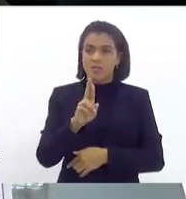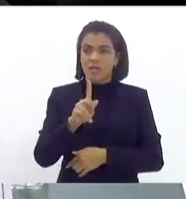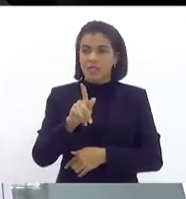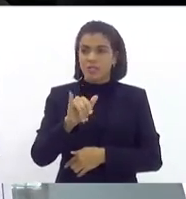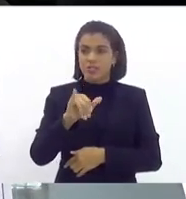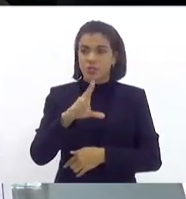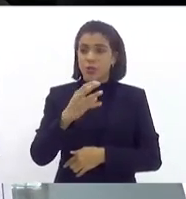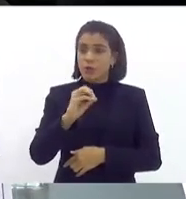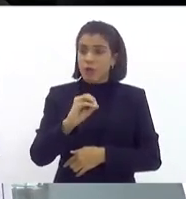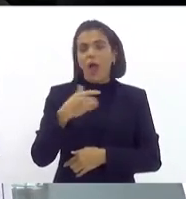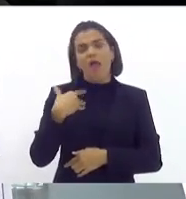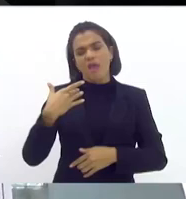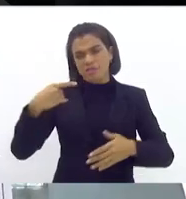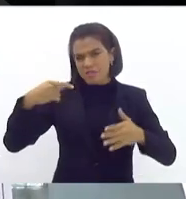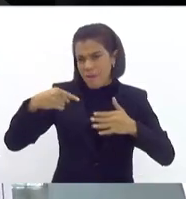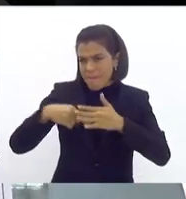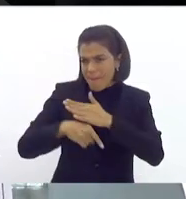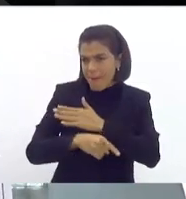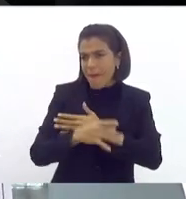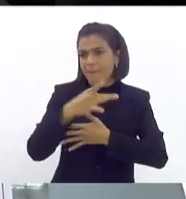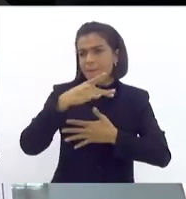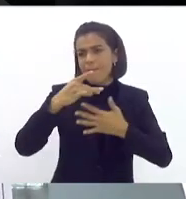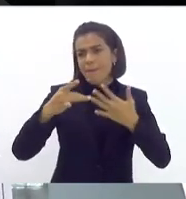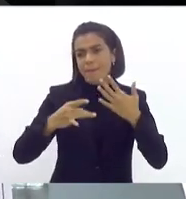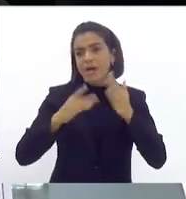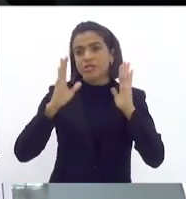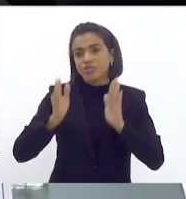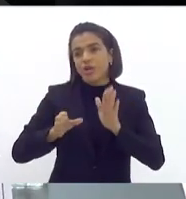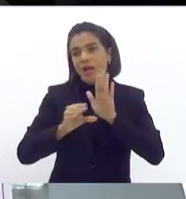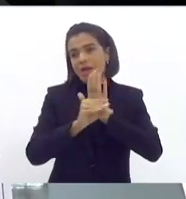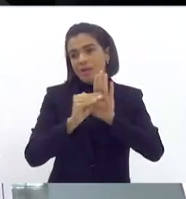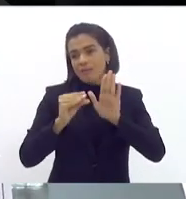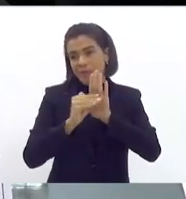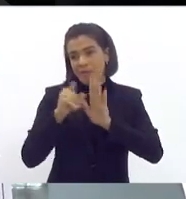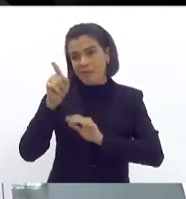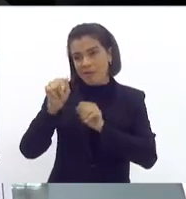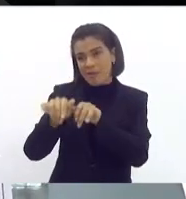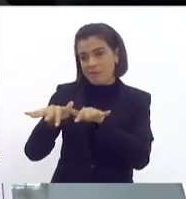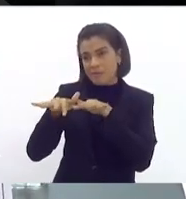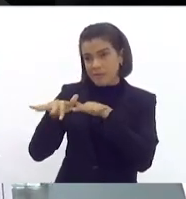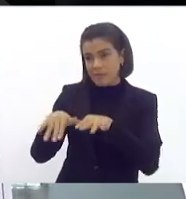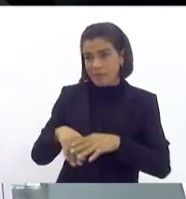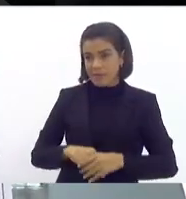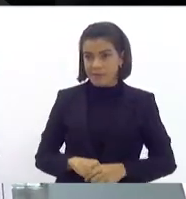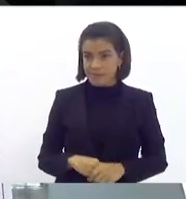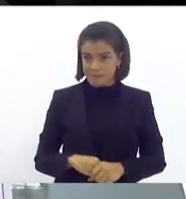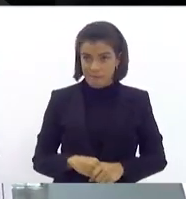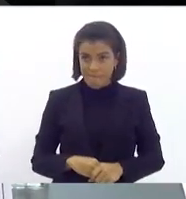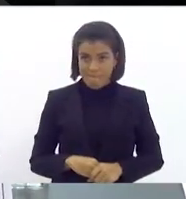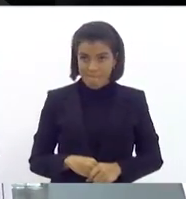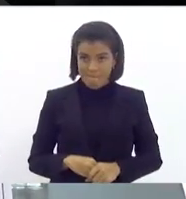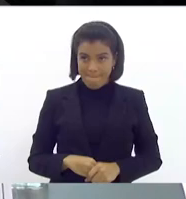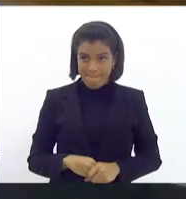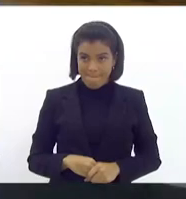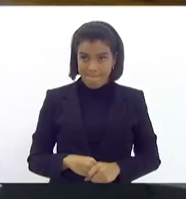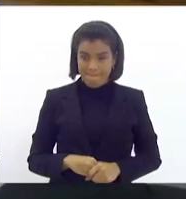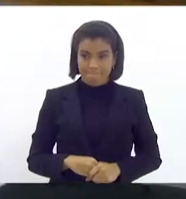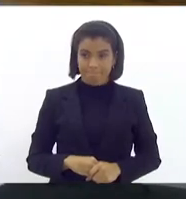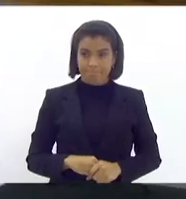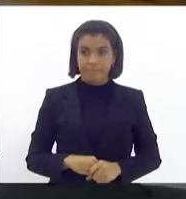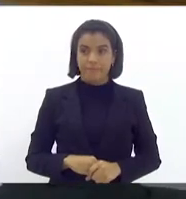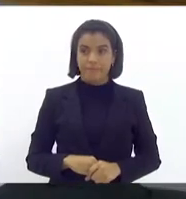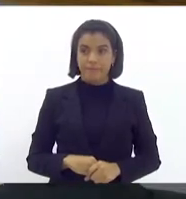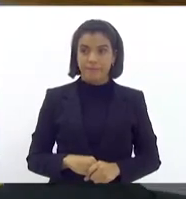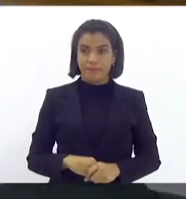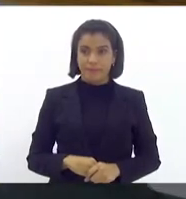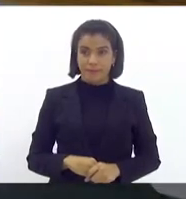E a gente aí aprofunda depois das emendas. Não, vota, vai passar, tudo certo. Eu estou de acordo. Um voto